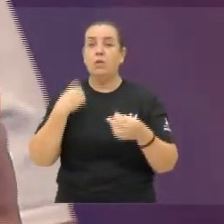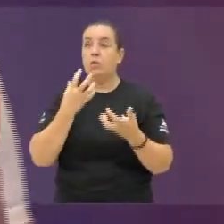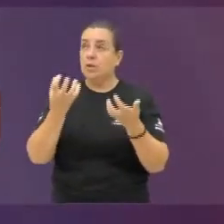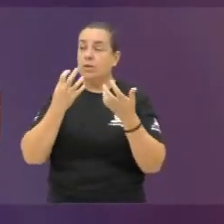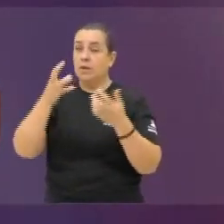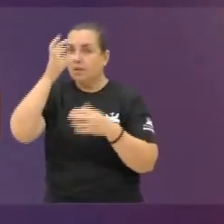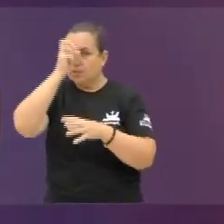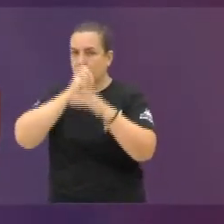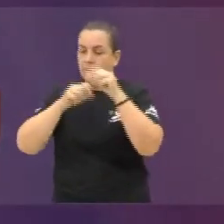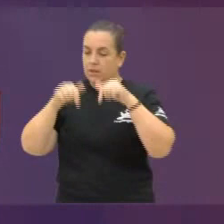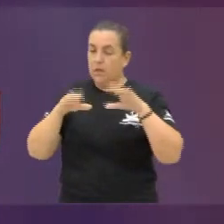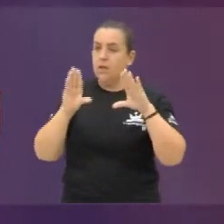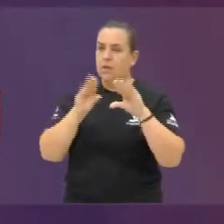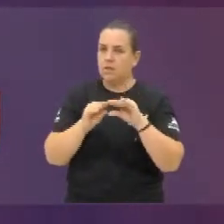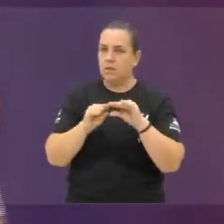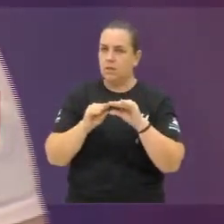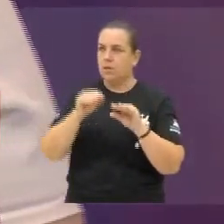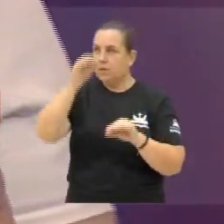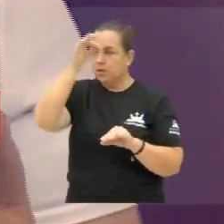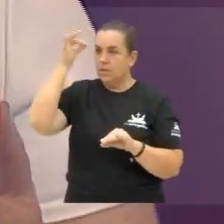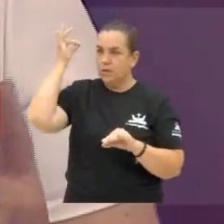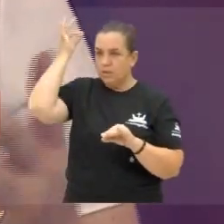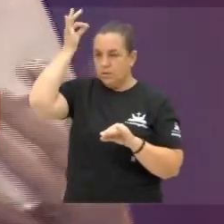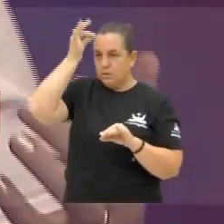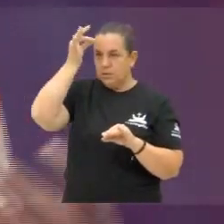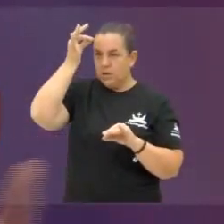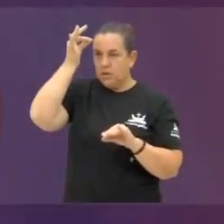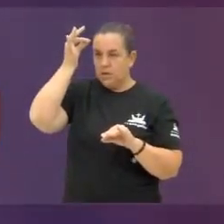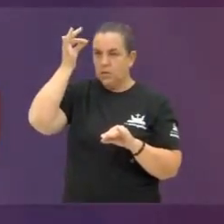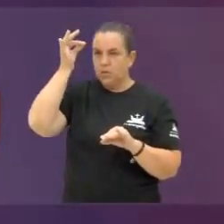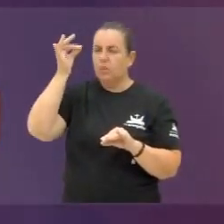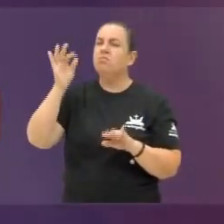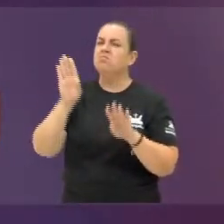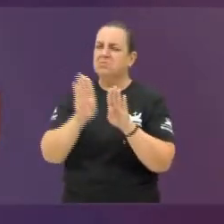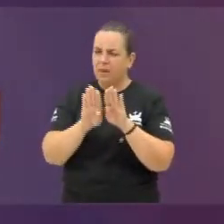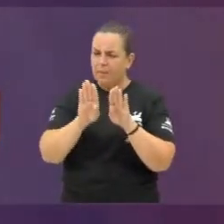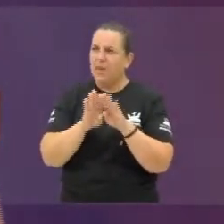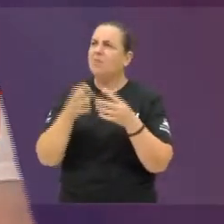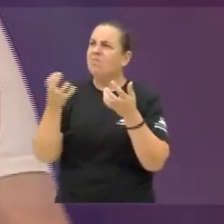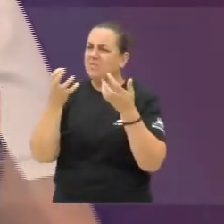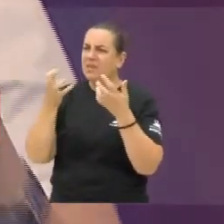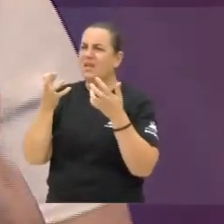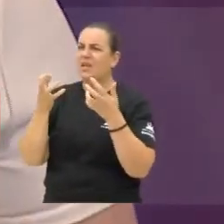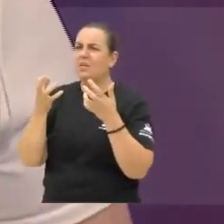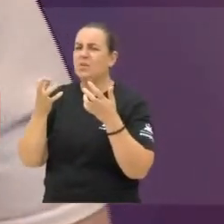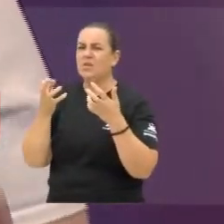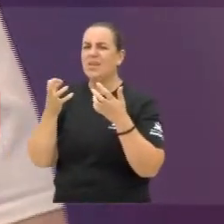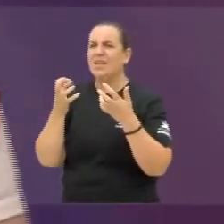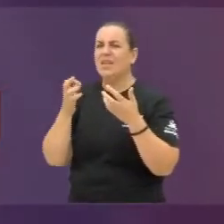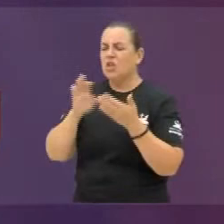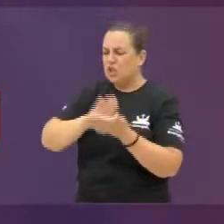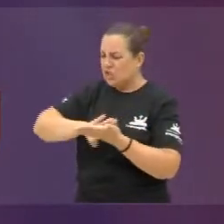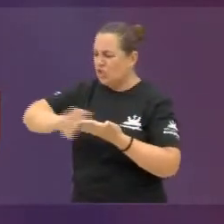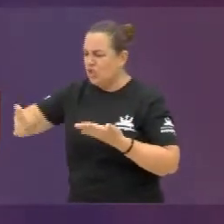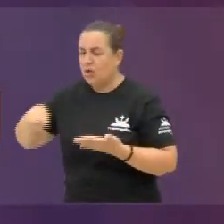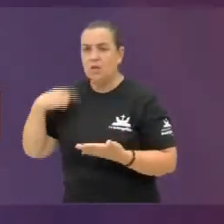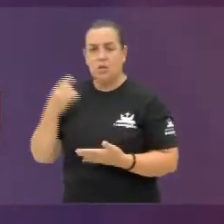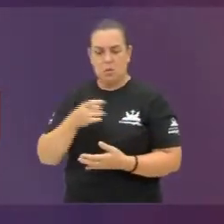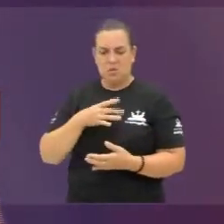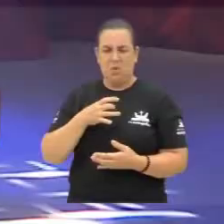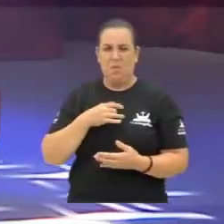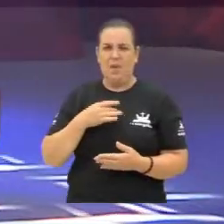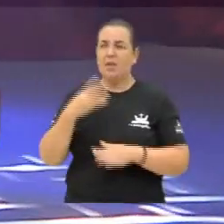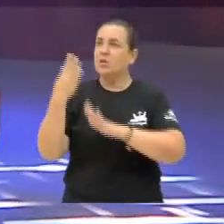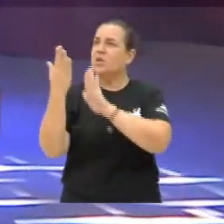nessa noite, Espírito Santo. E mais do que isso, arranca de nós o medo de estar em